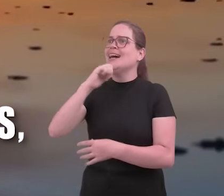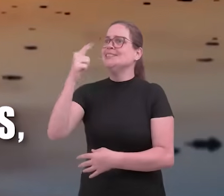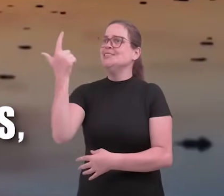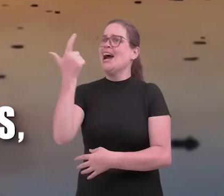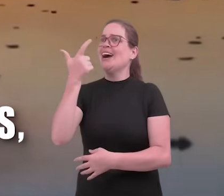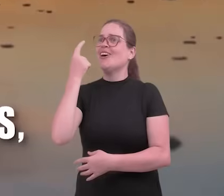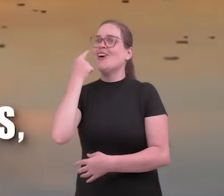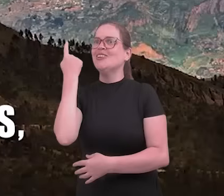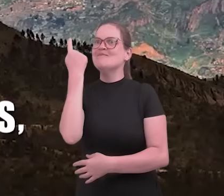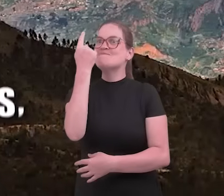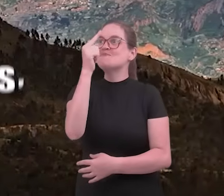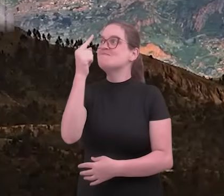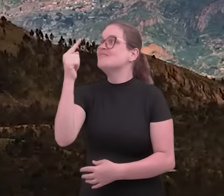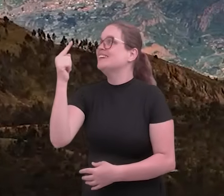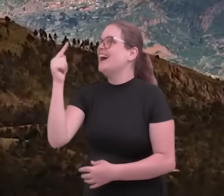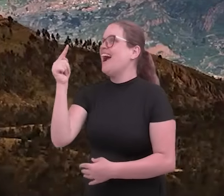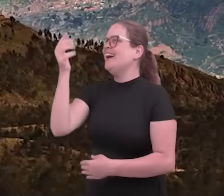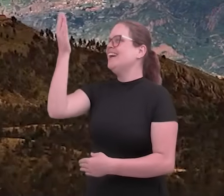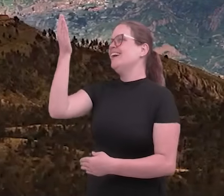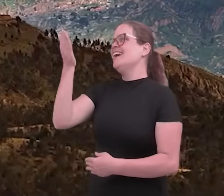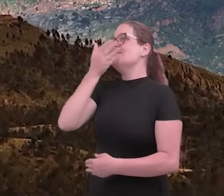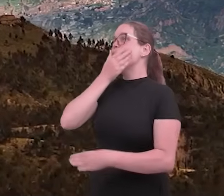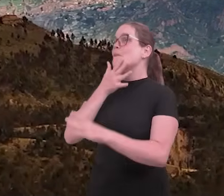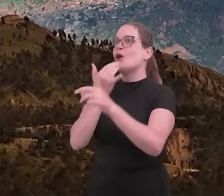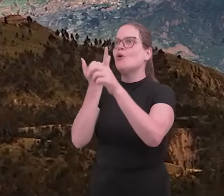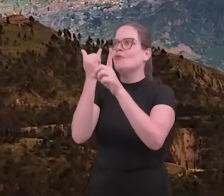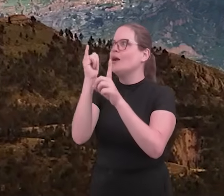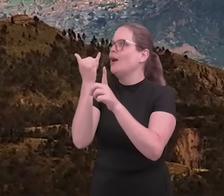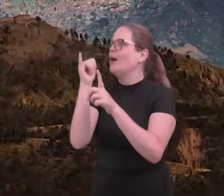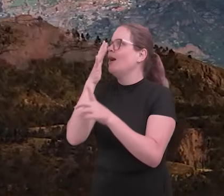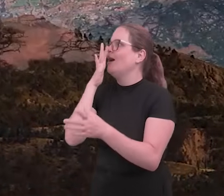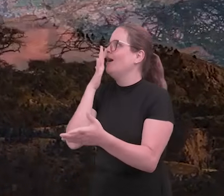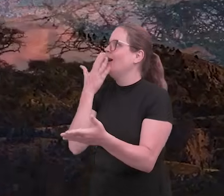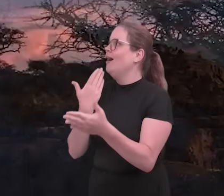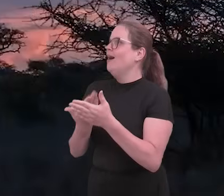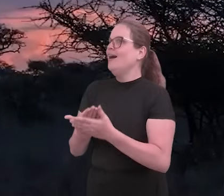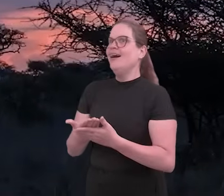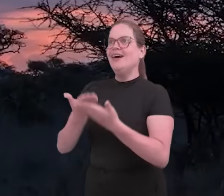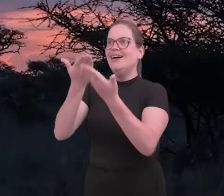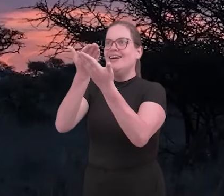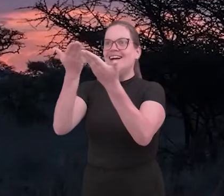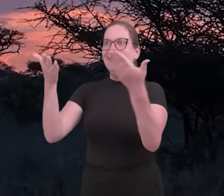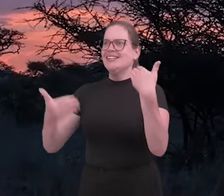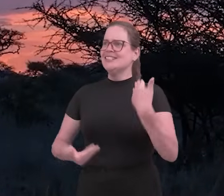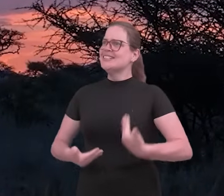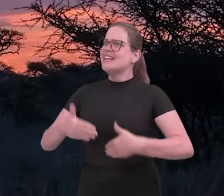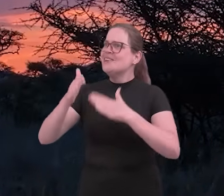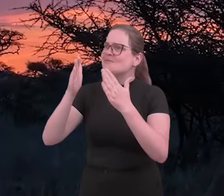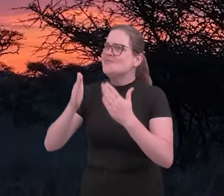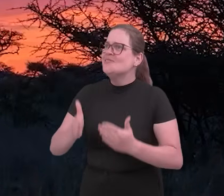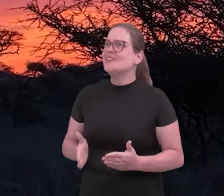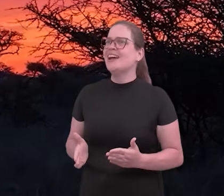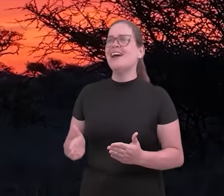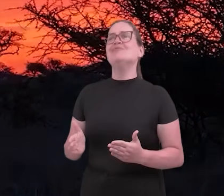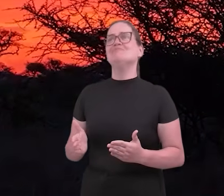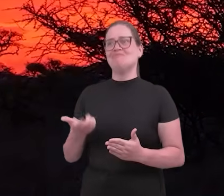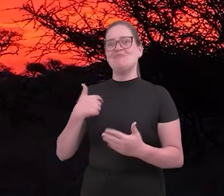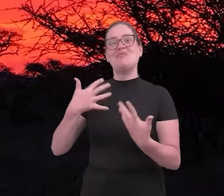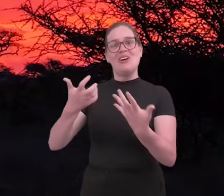de Deus amigos e os bons profetas fiéis